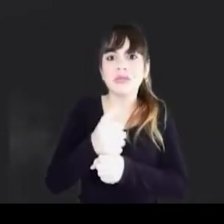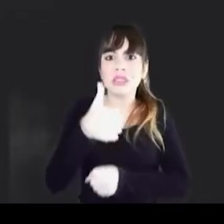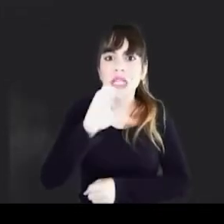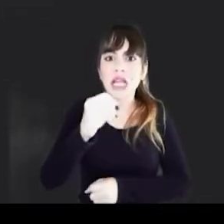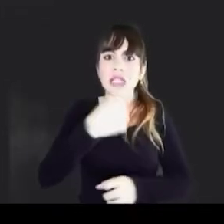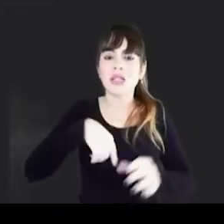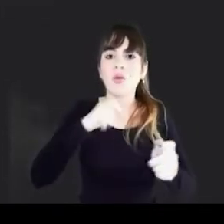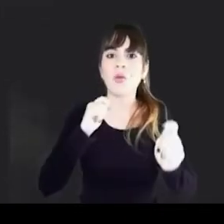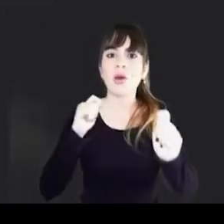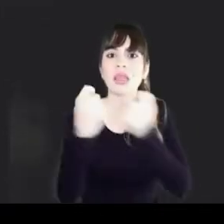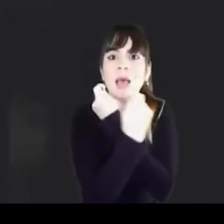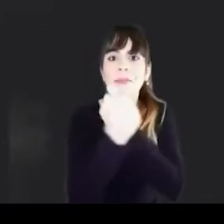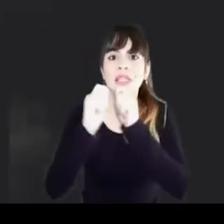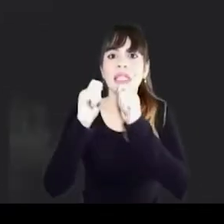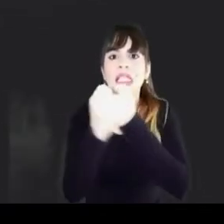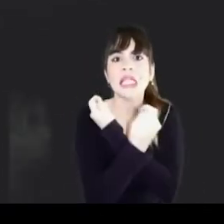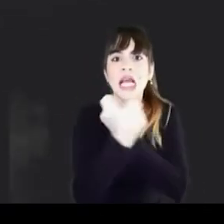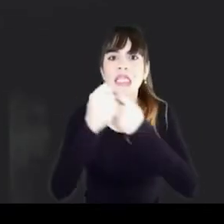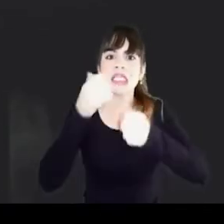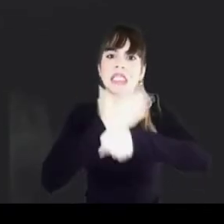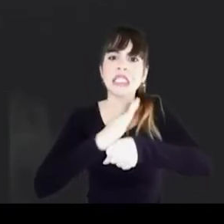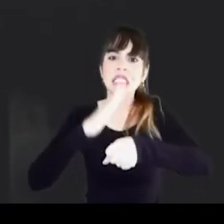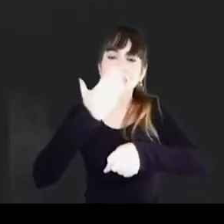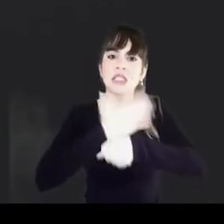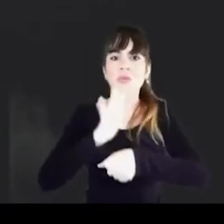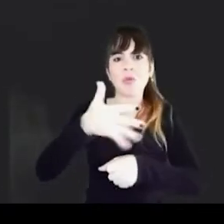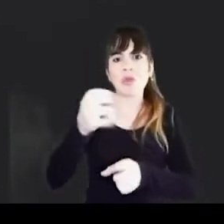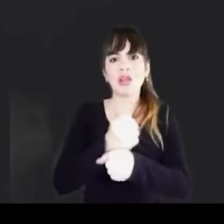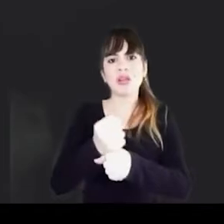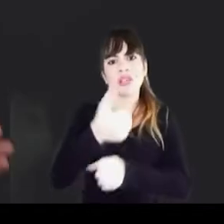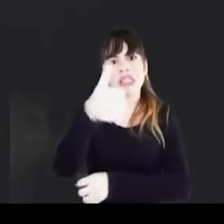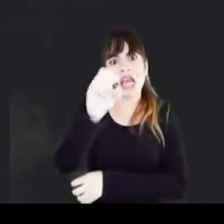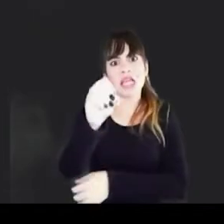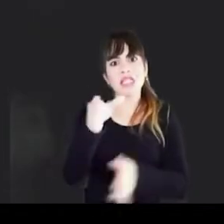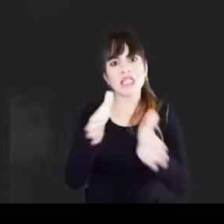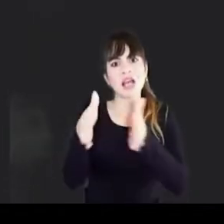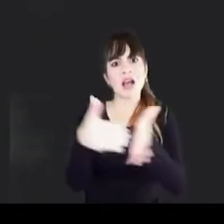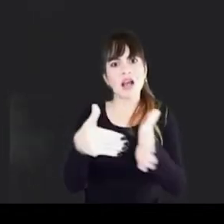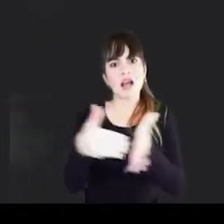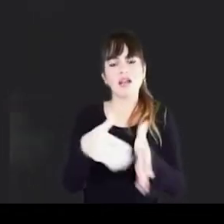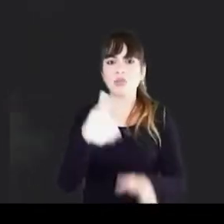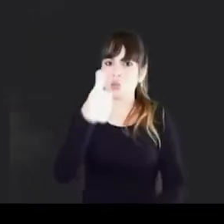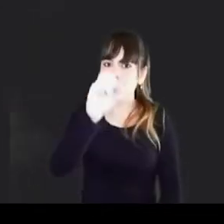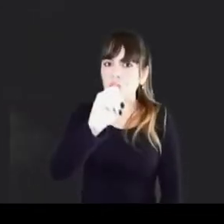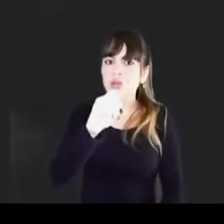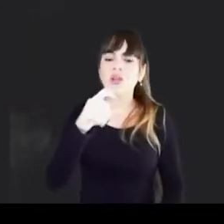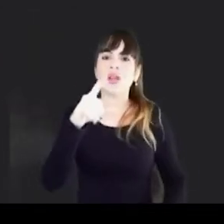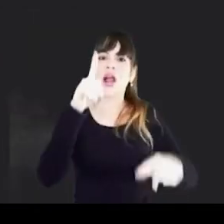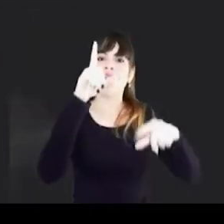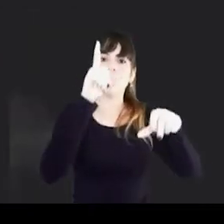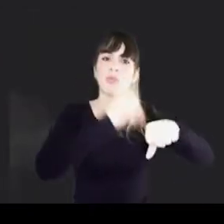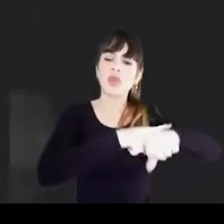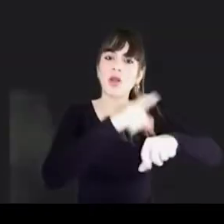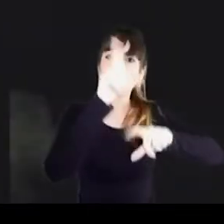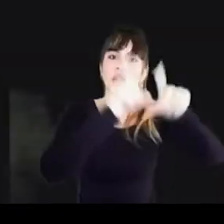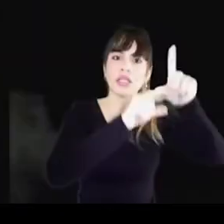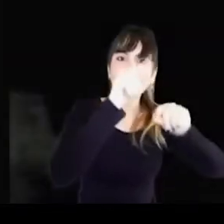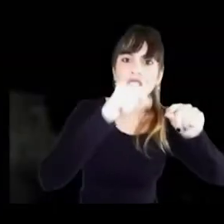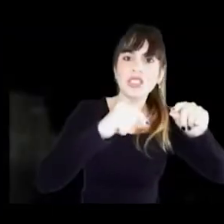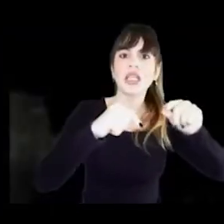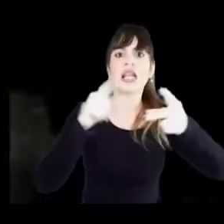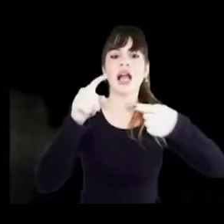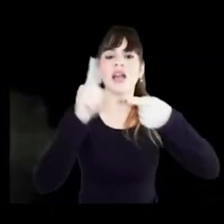ainda era, dez, era o quê? Teve uma adaptação uns 10 anos. Teve uns 10 anos. Então, nesses 10 anos, passa pela Hora da